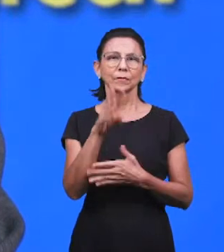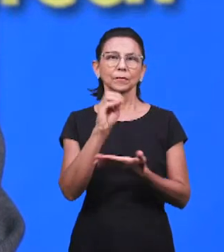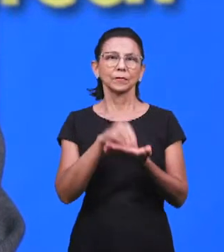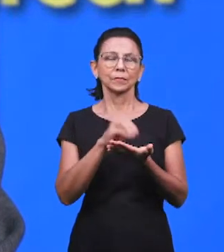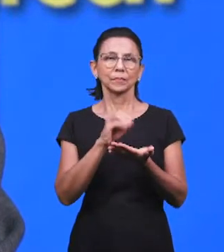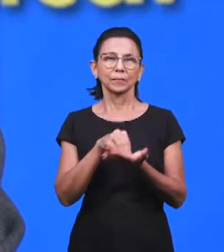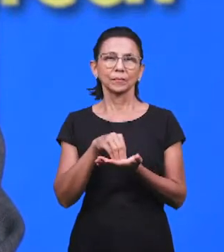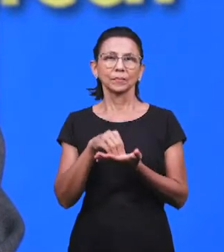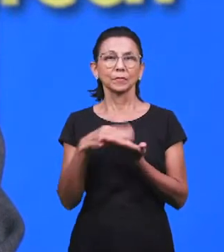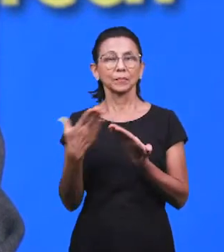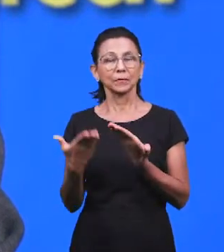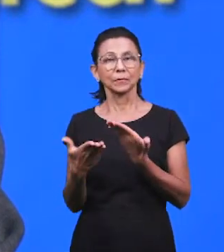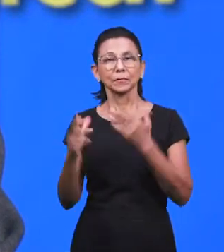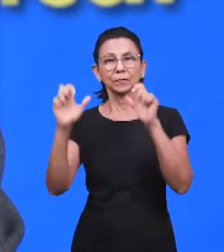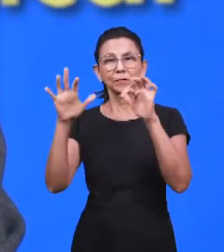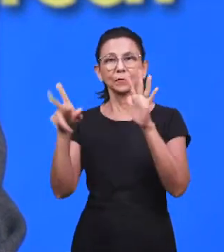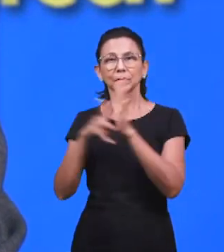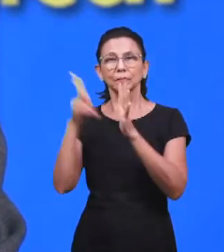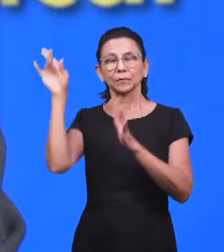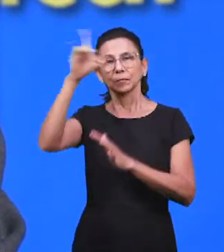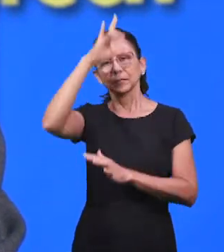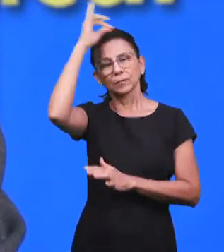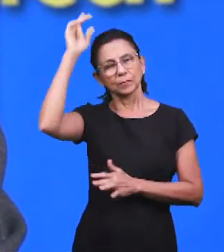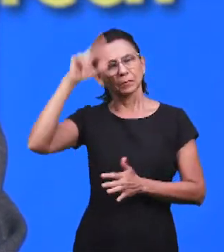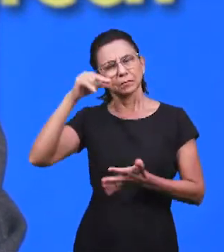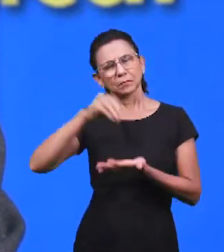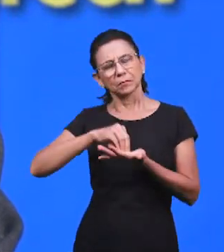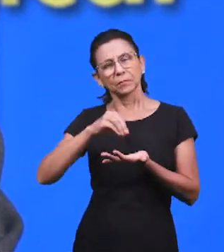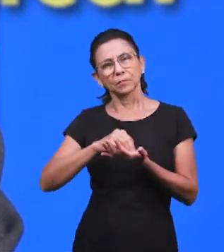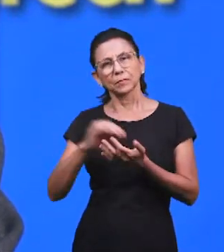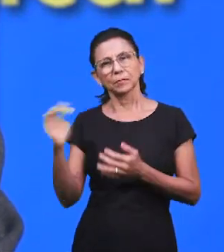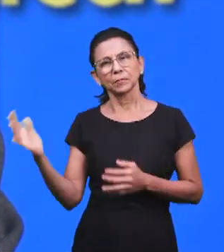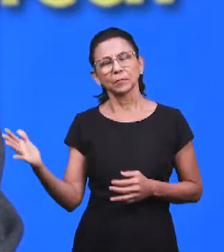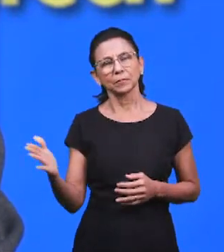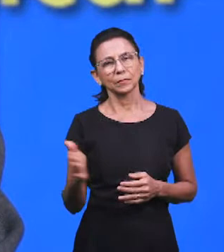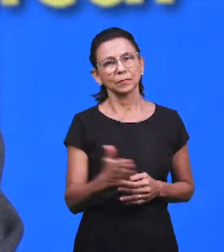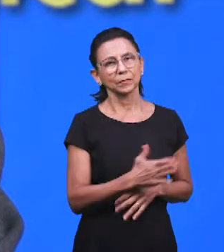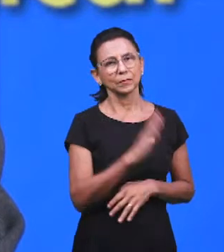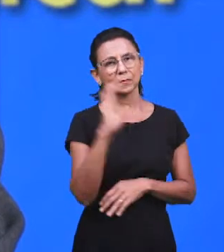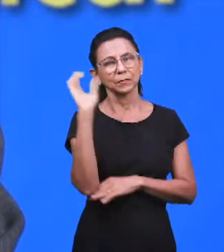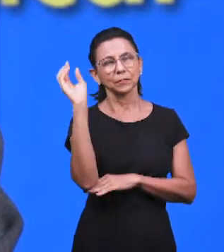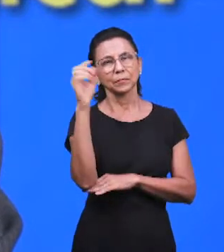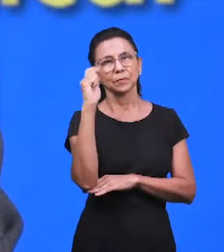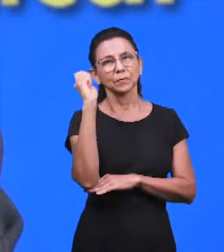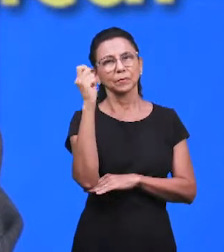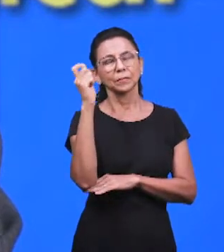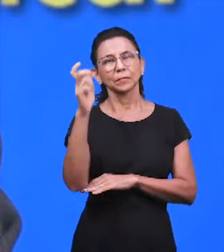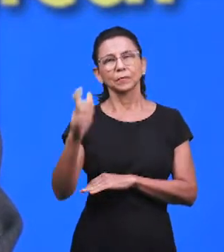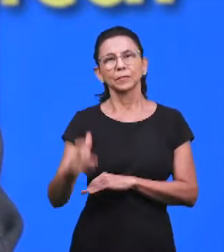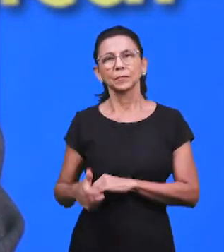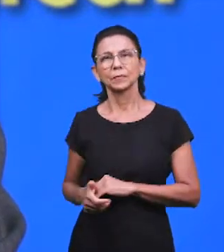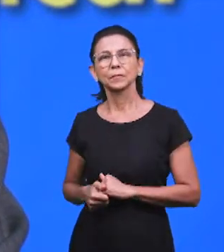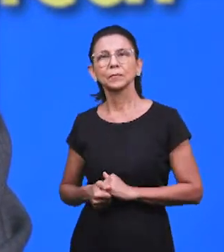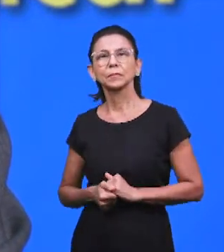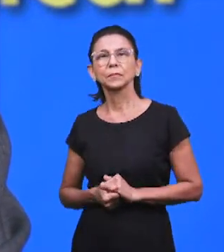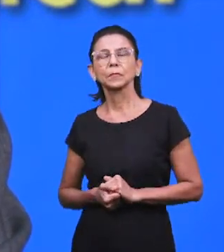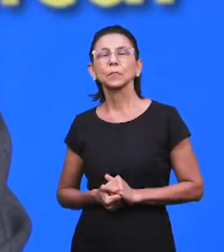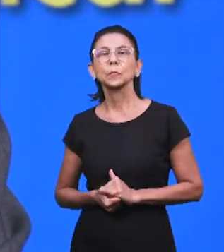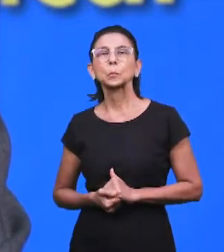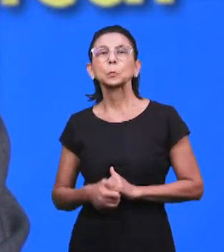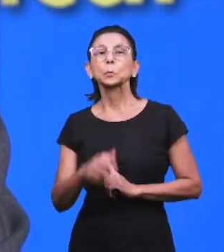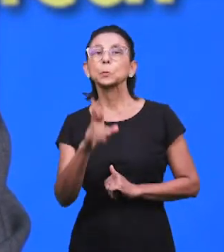da bênção do Espírito Santo nunca faltam. Também lá no Rio Grande do Sul, em Eldorado do Sul, né? A pergunta ali muito bem